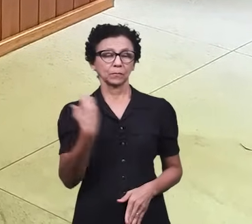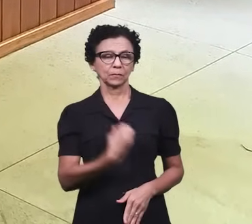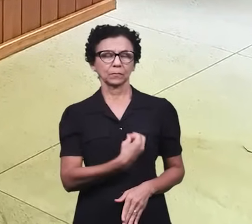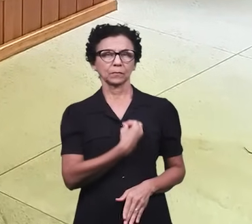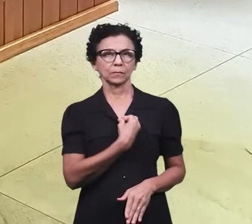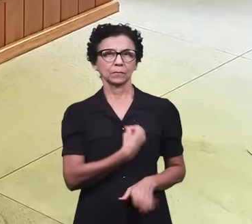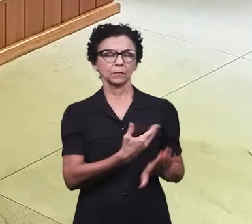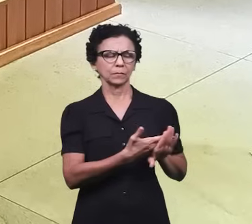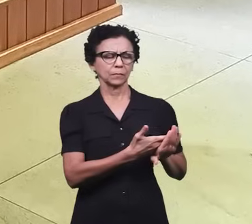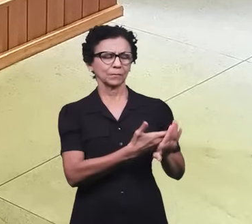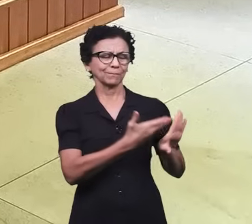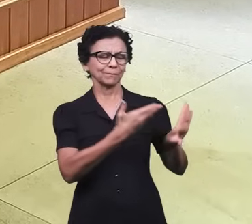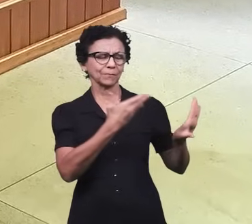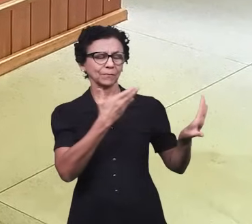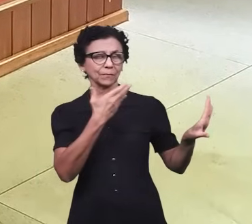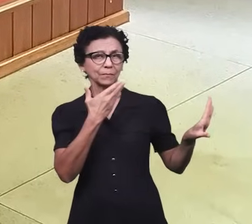entreguemos